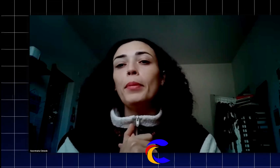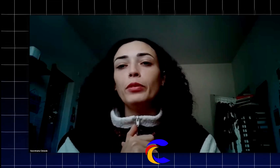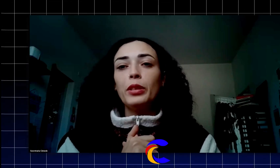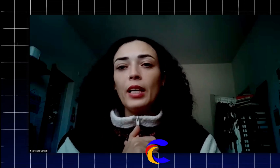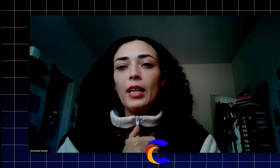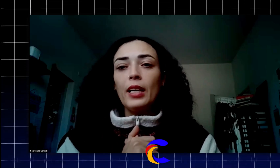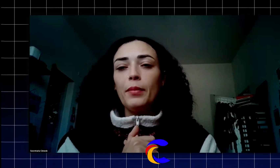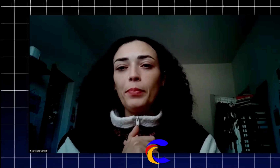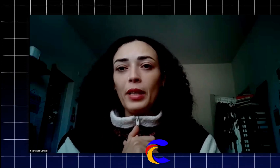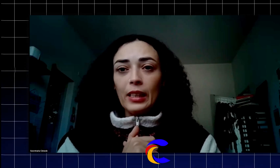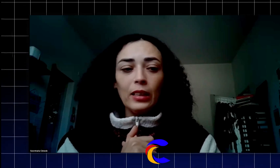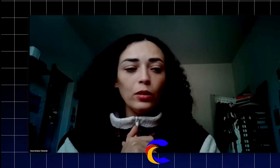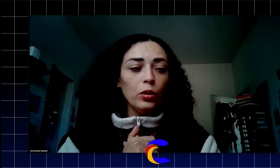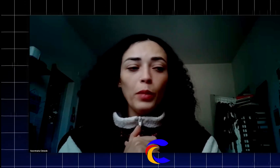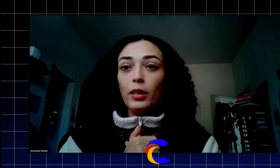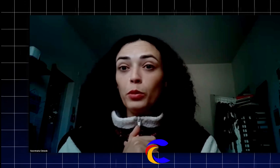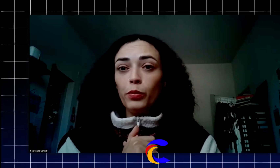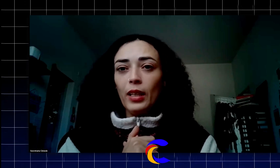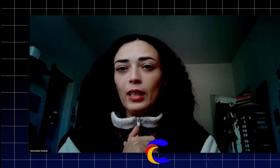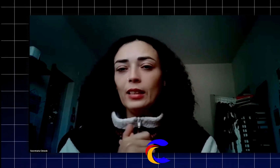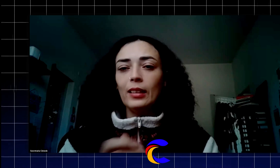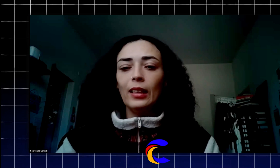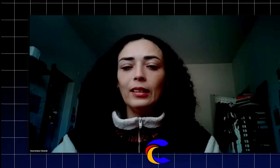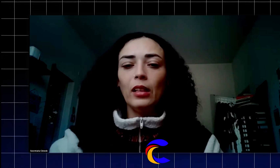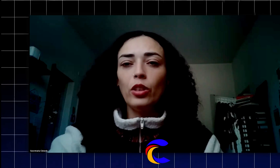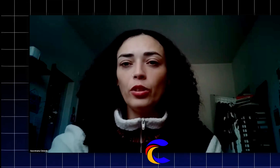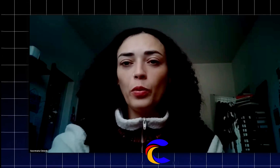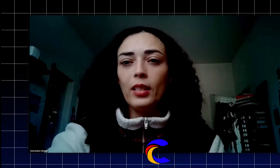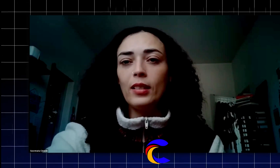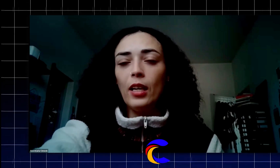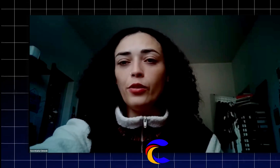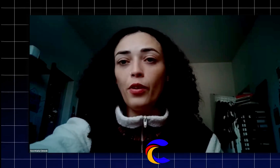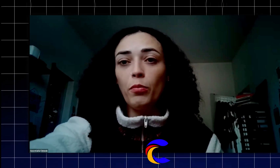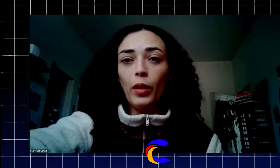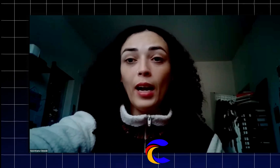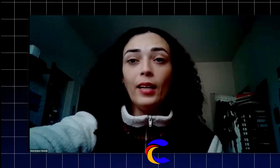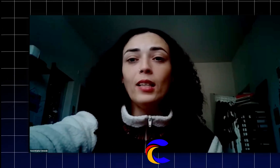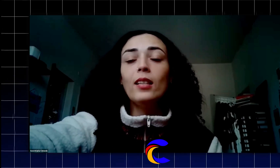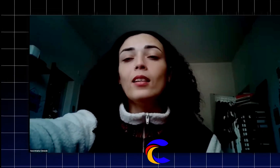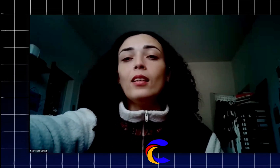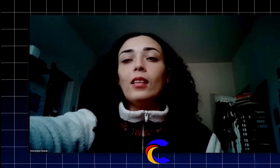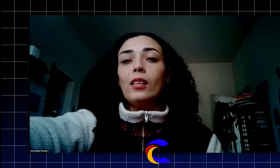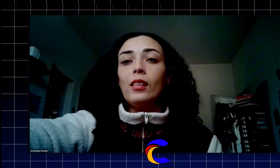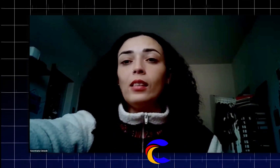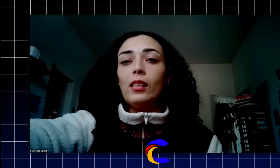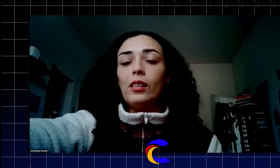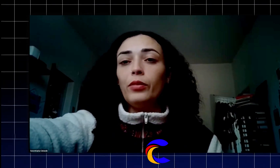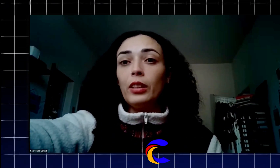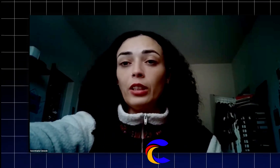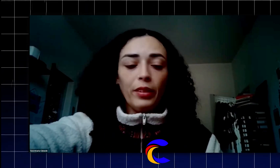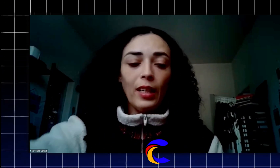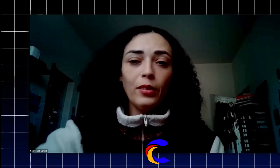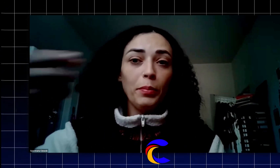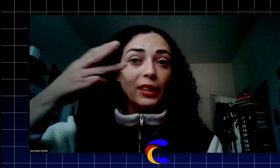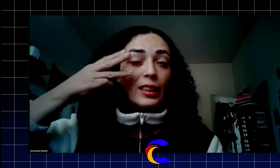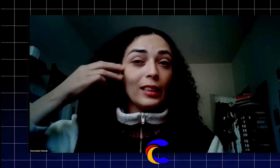fisioterapia para você ir pegando, mas muito feliz assim da gente se conhecer de forma online E